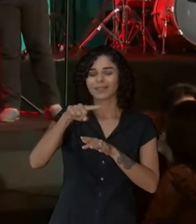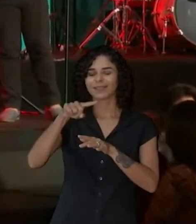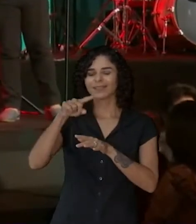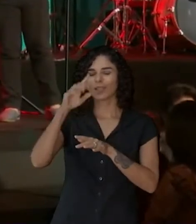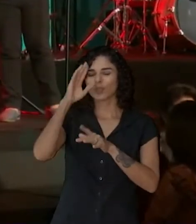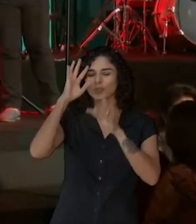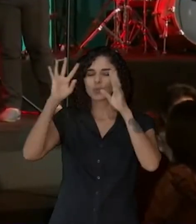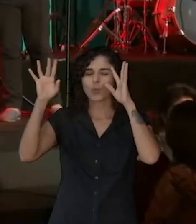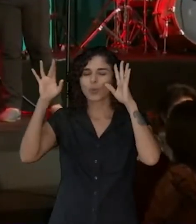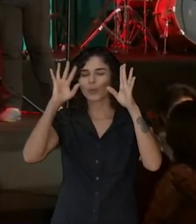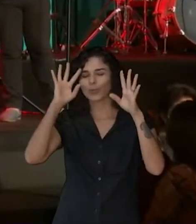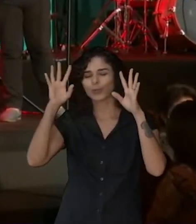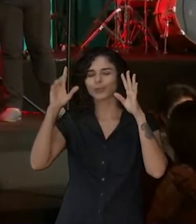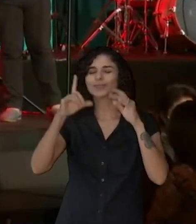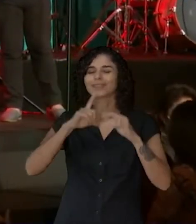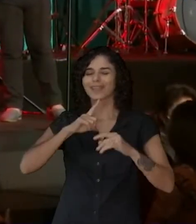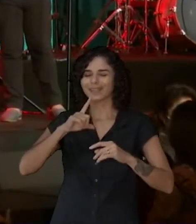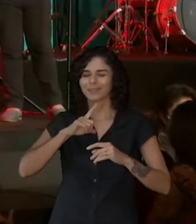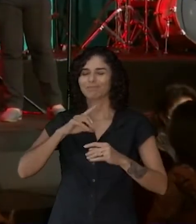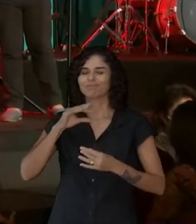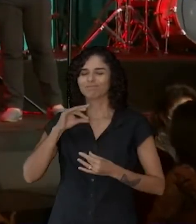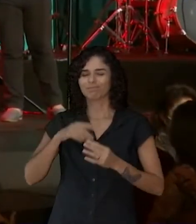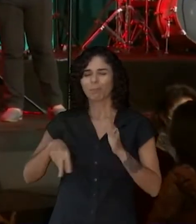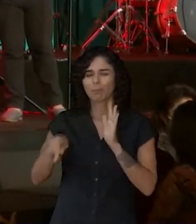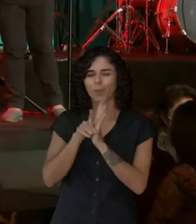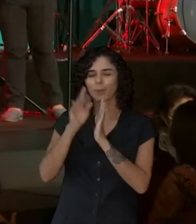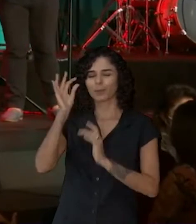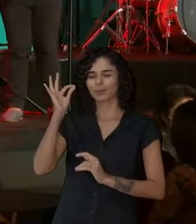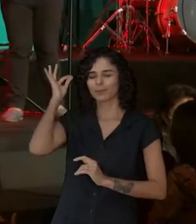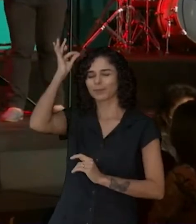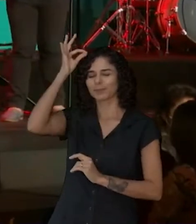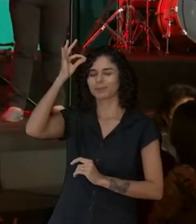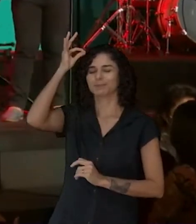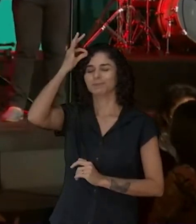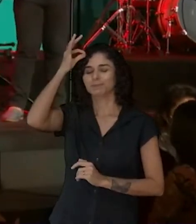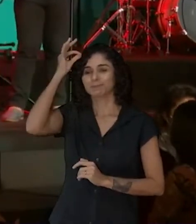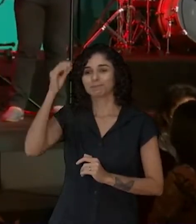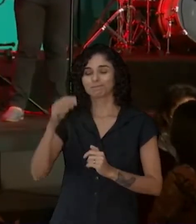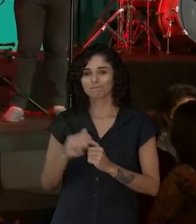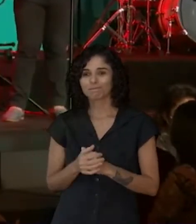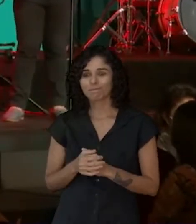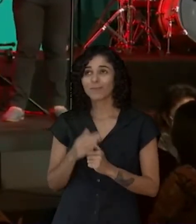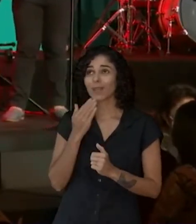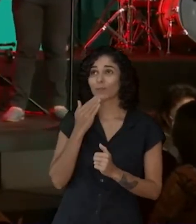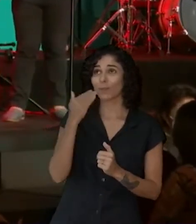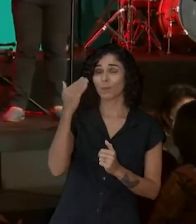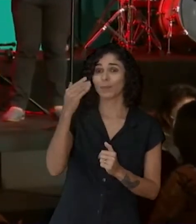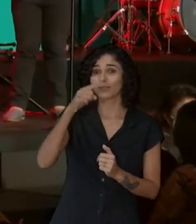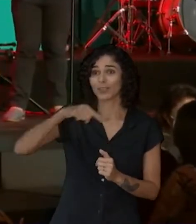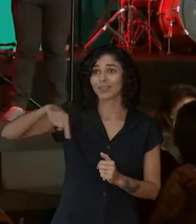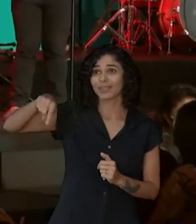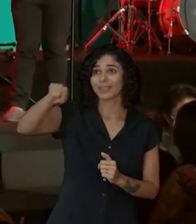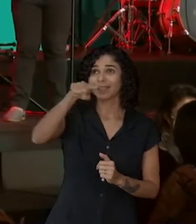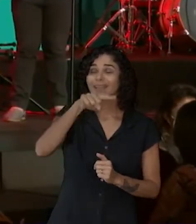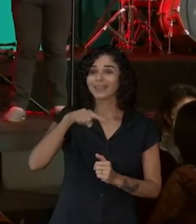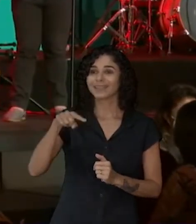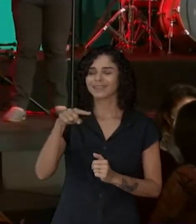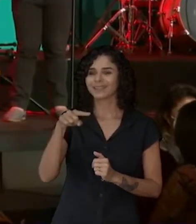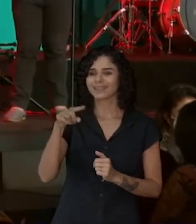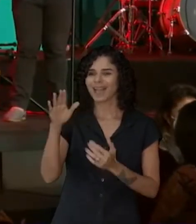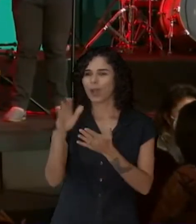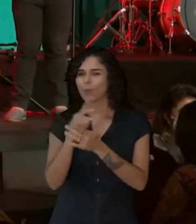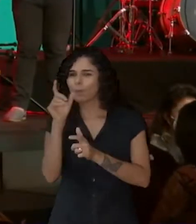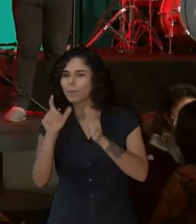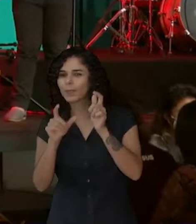Eu quero pedir, Pai, que alguns deles sejam encontrados por pessoas cheias do Espírito, que